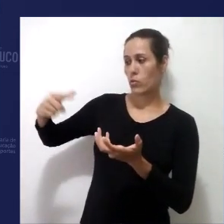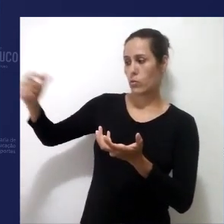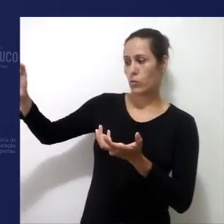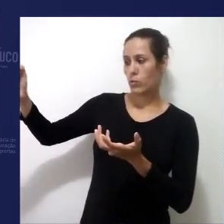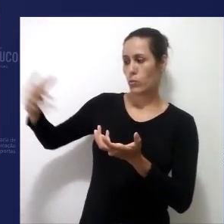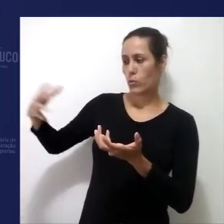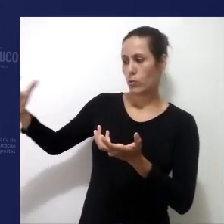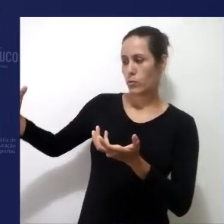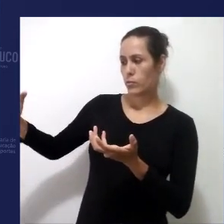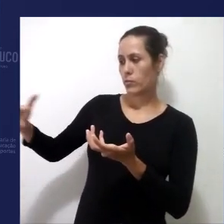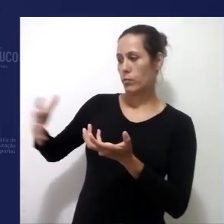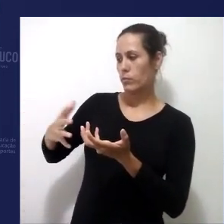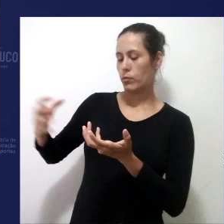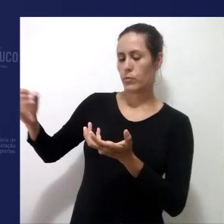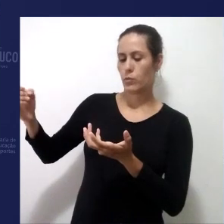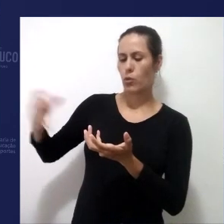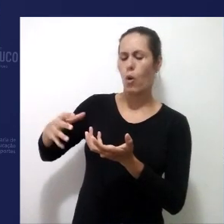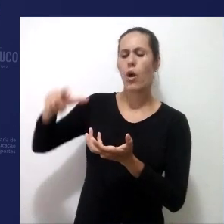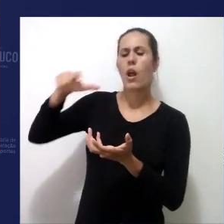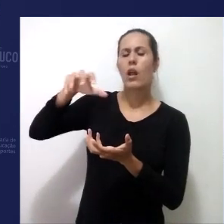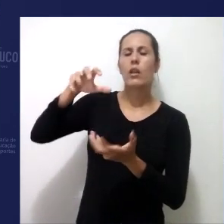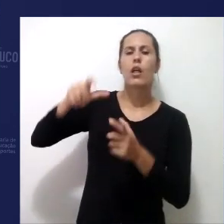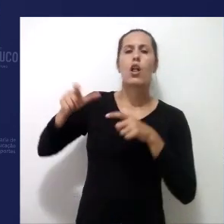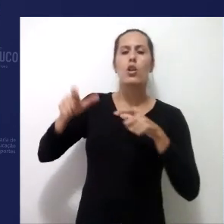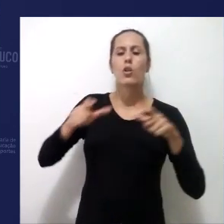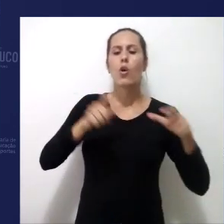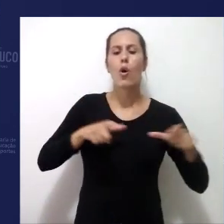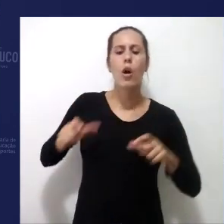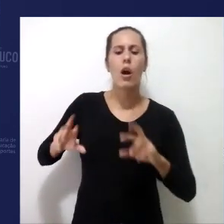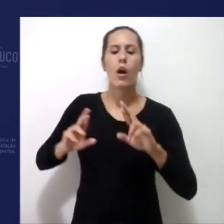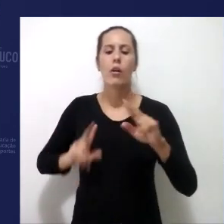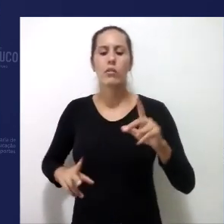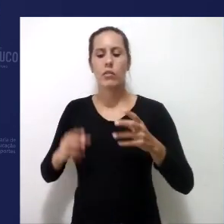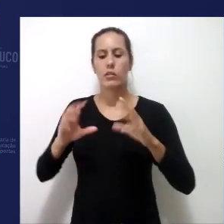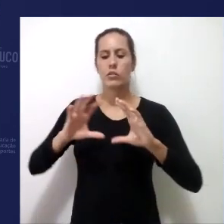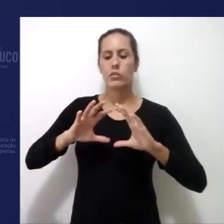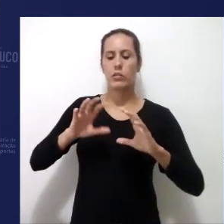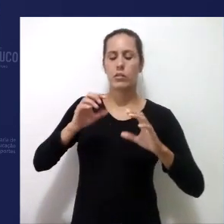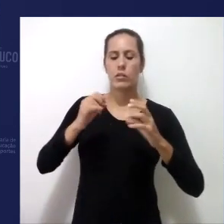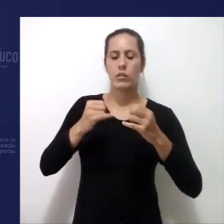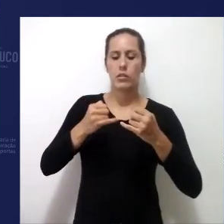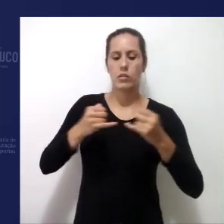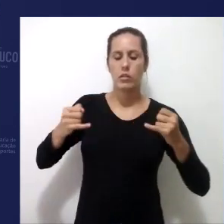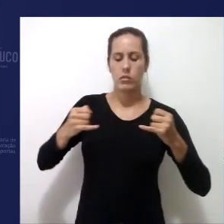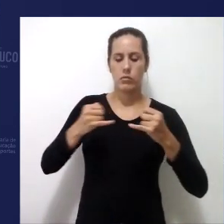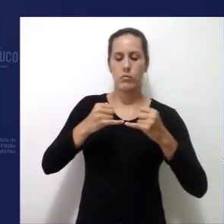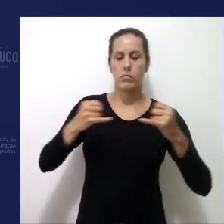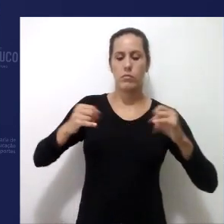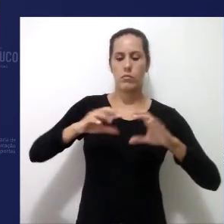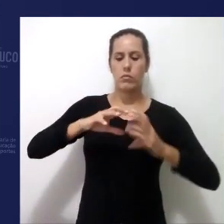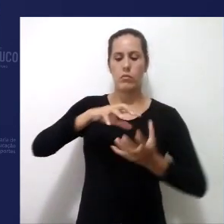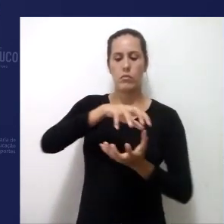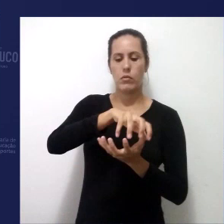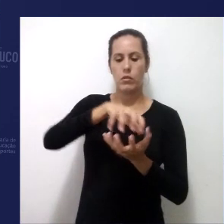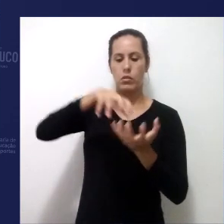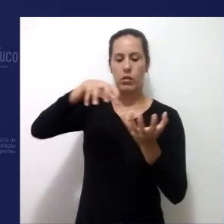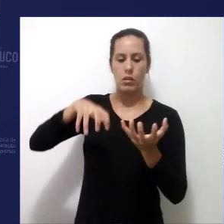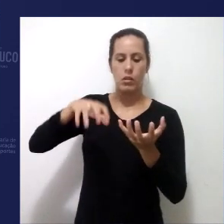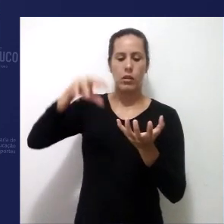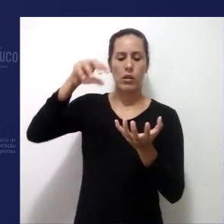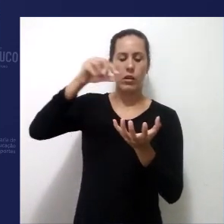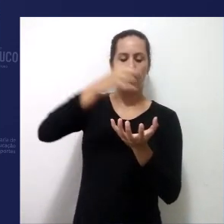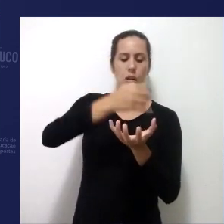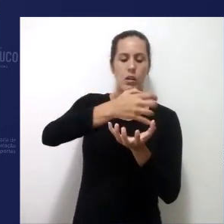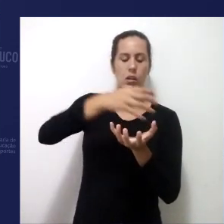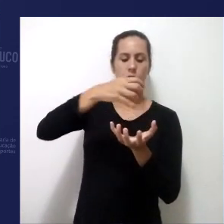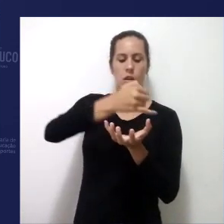vai atingir o nosso planeta em partes diferentes, né? Porque a gente tem o Trópico de Câncer, o Trópico